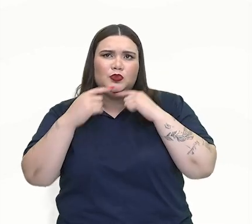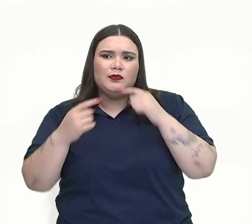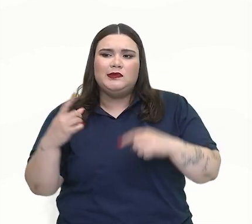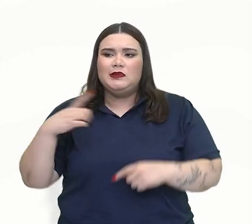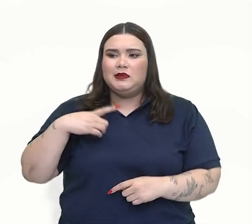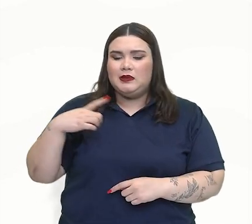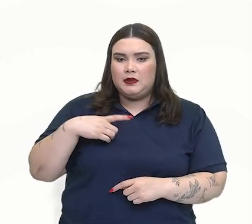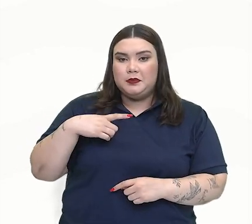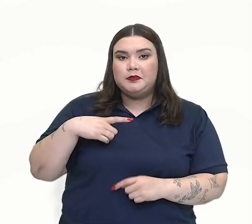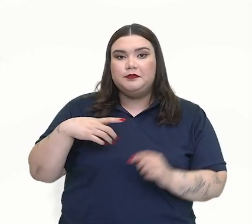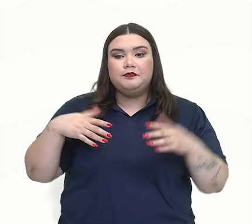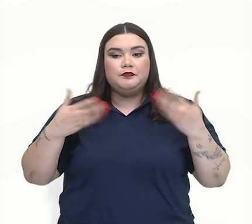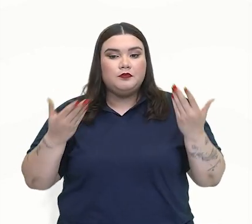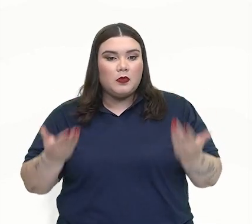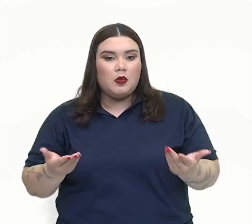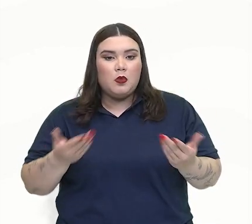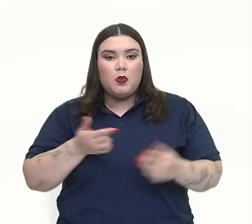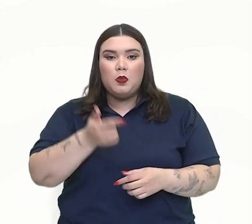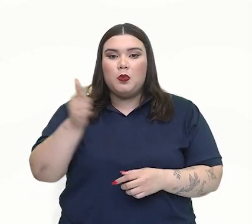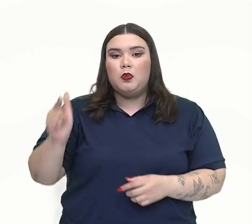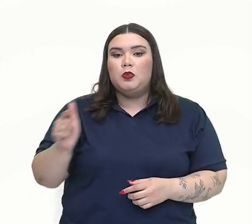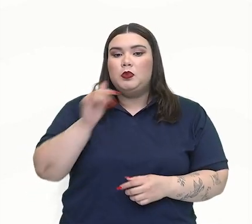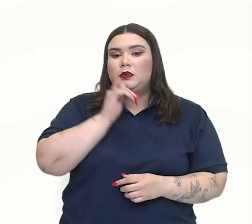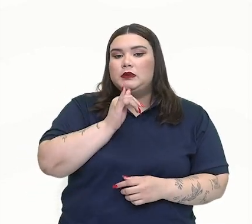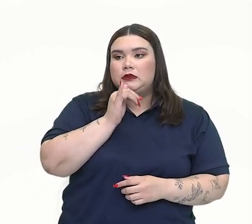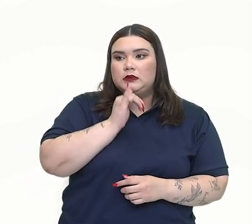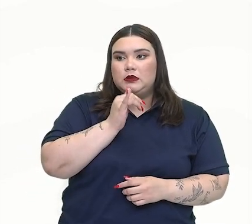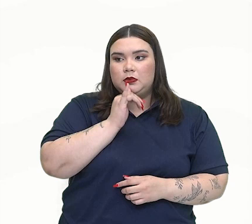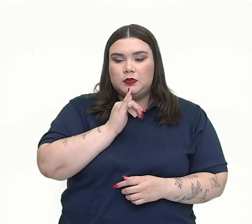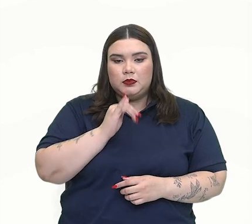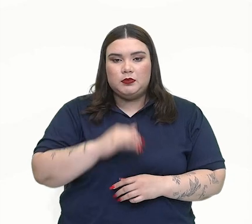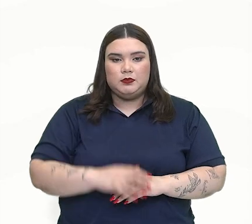lá. Olha esse outro exemplo aqui.